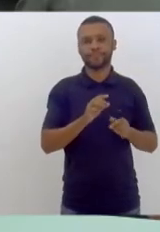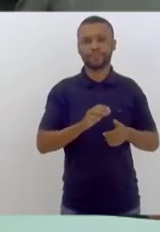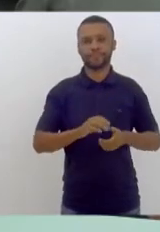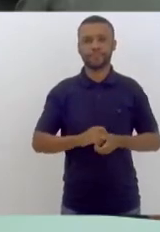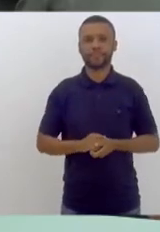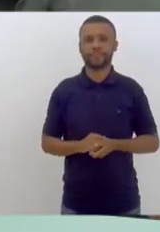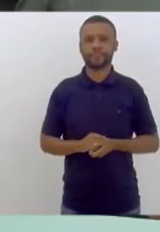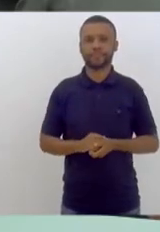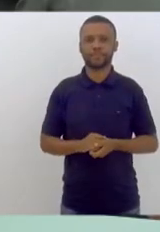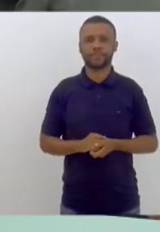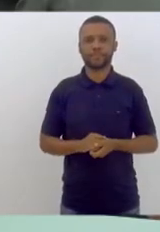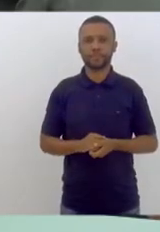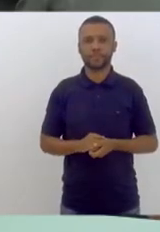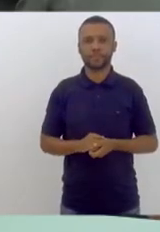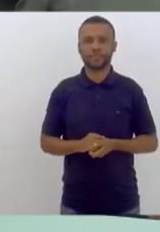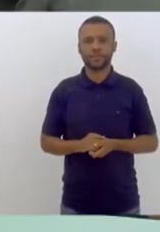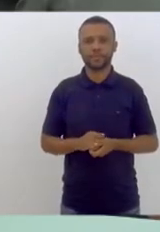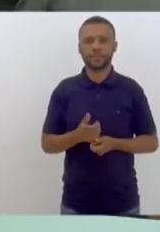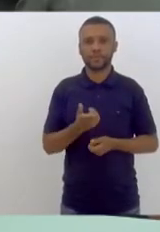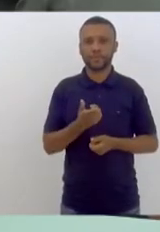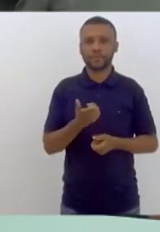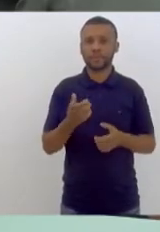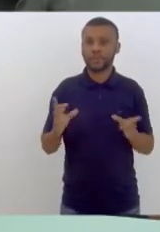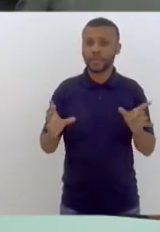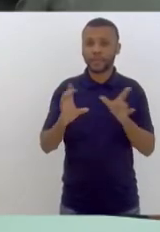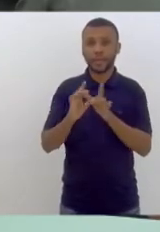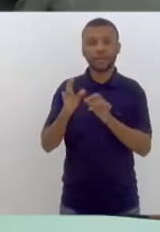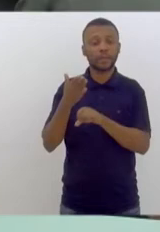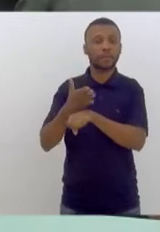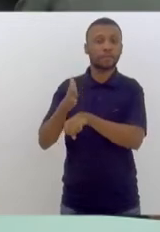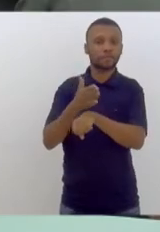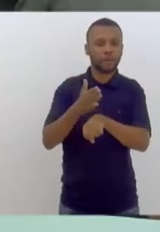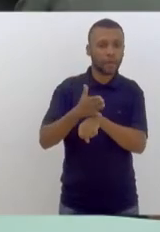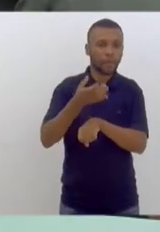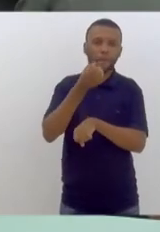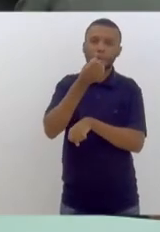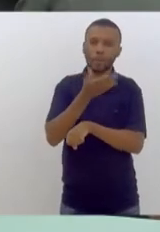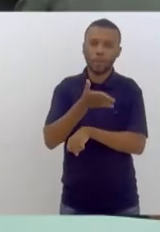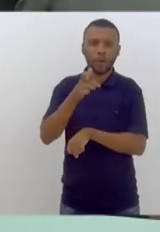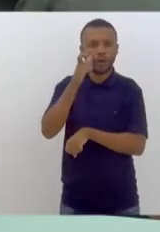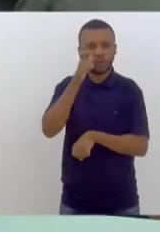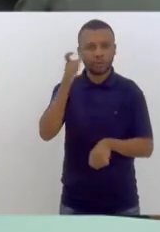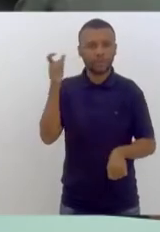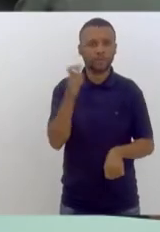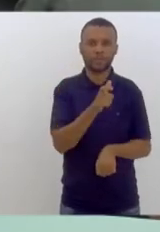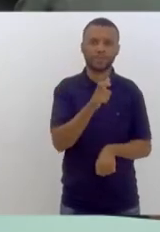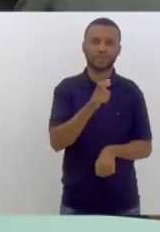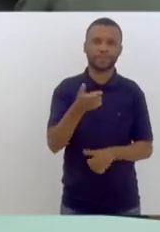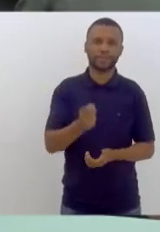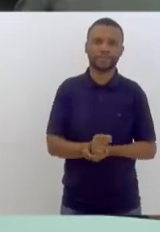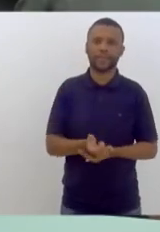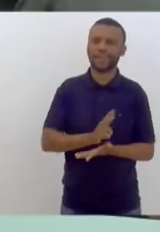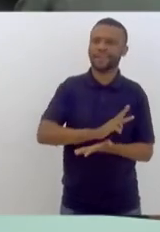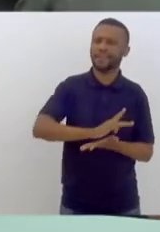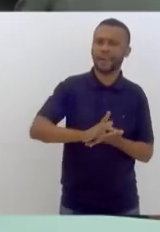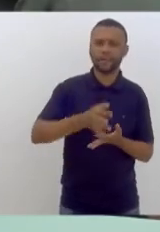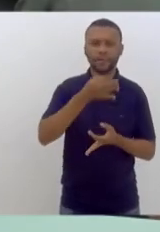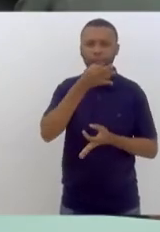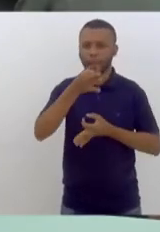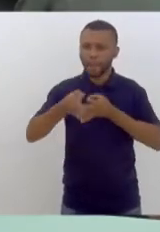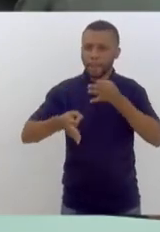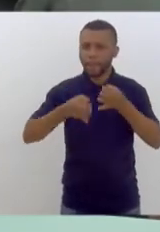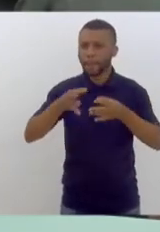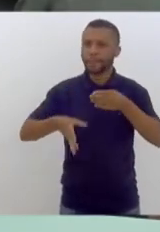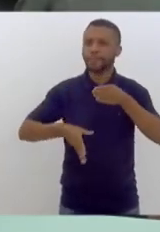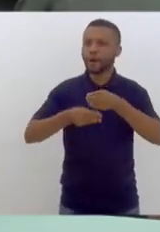correta, coerente com as boas práticas. Então, eu acho bem interessante. Várias emendas foram apresentadas também pelo